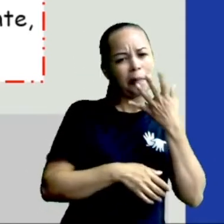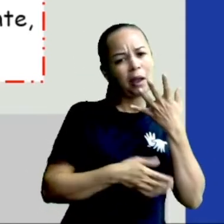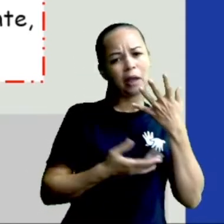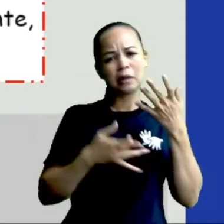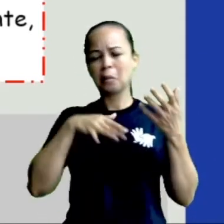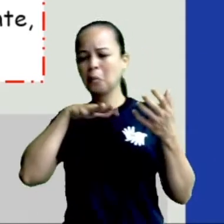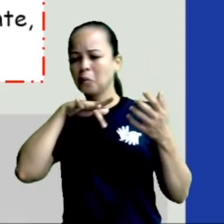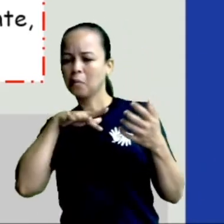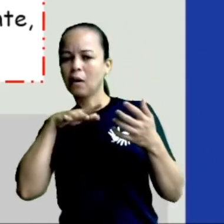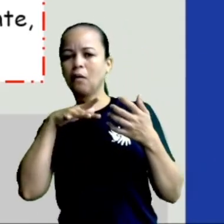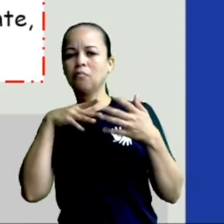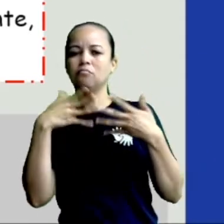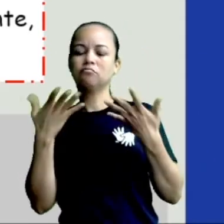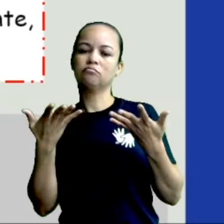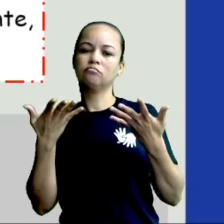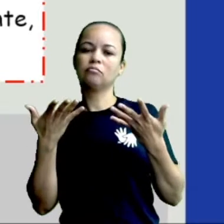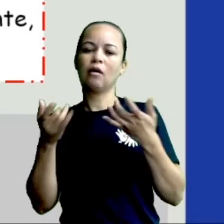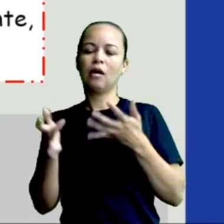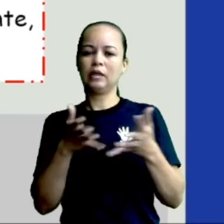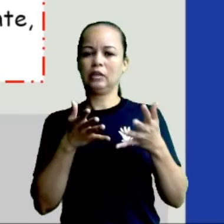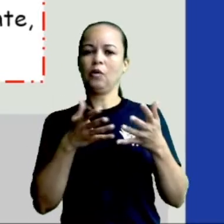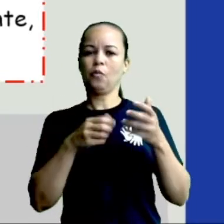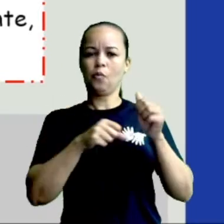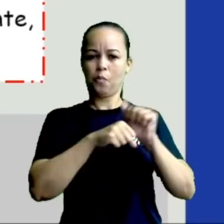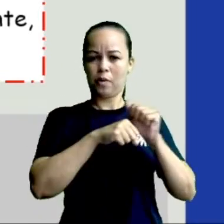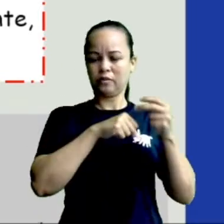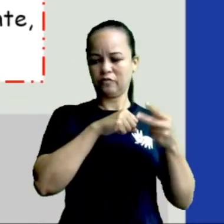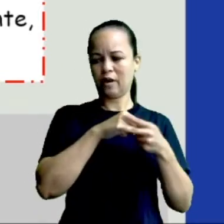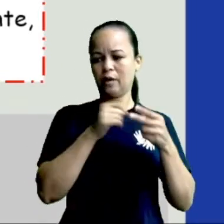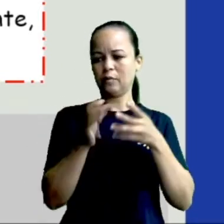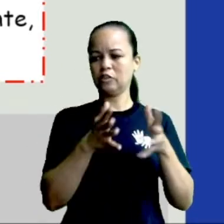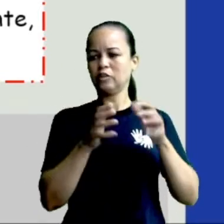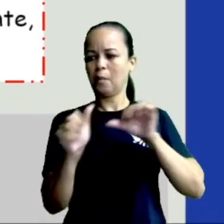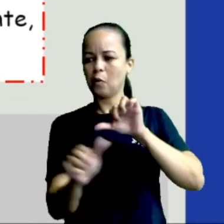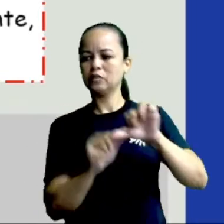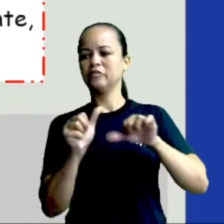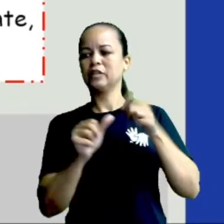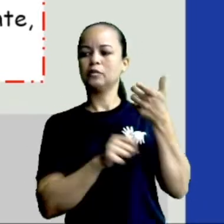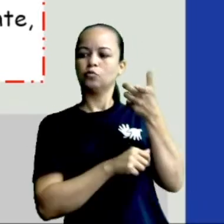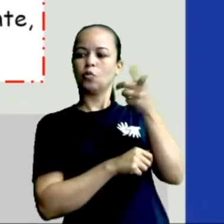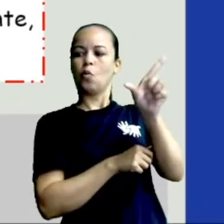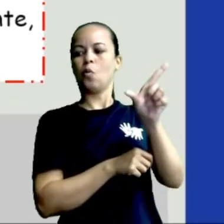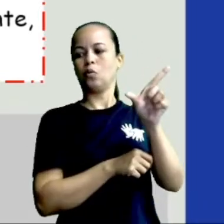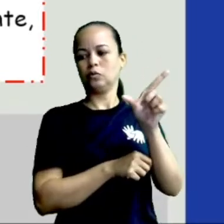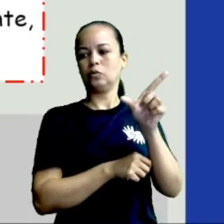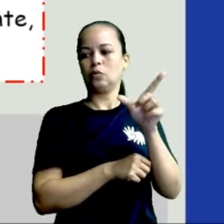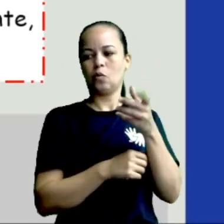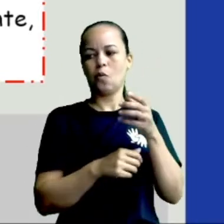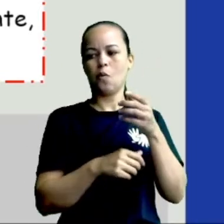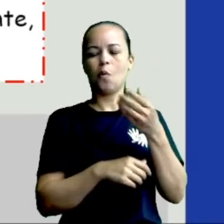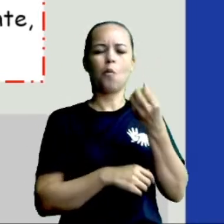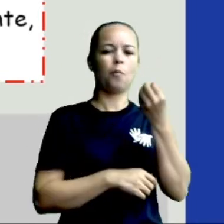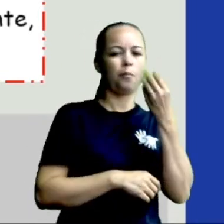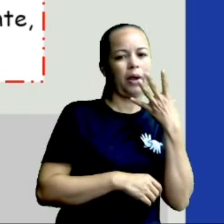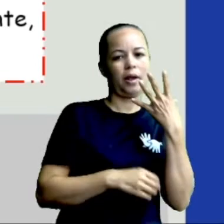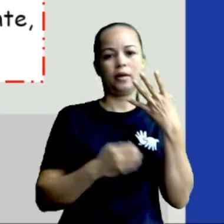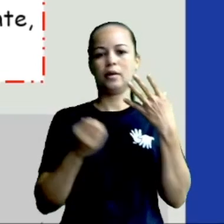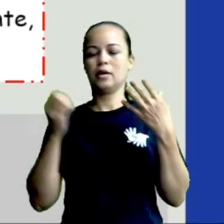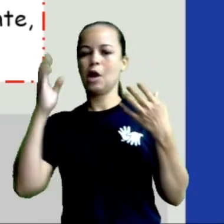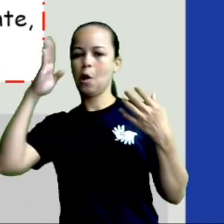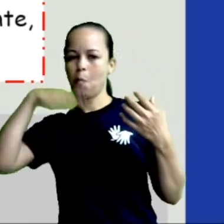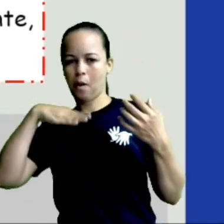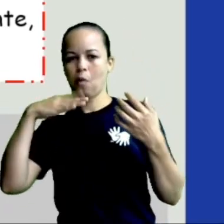mal. Então é essa palavrinha muito, advérbio, que está modificando outro advérbio, no caso aí o bem e o